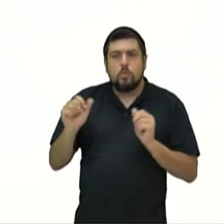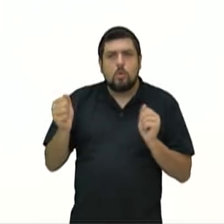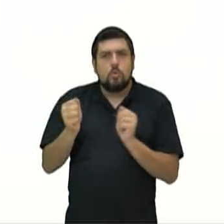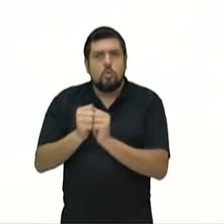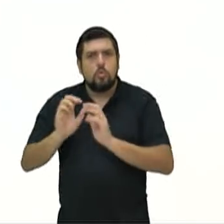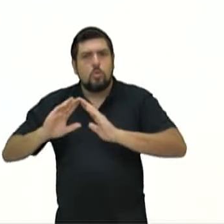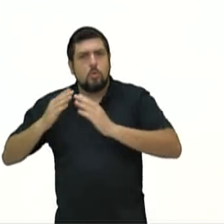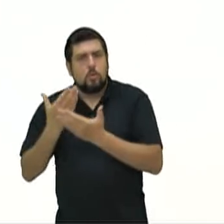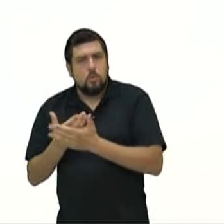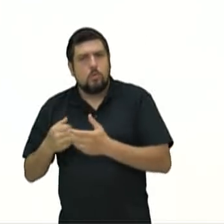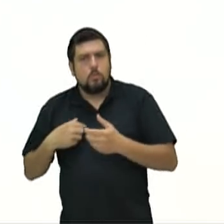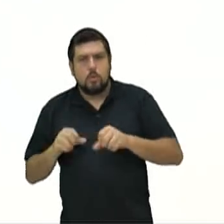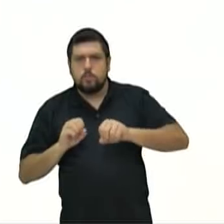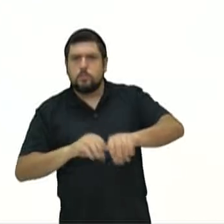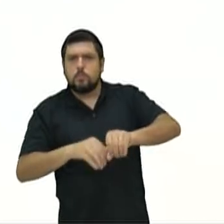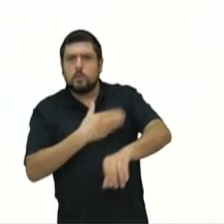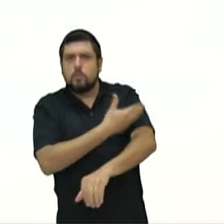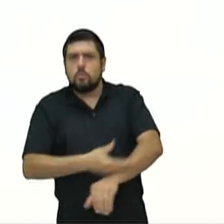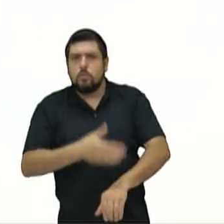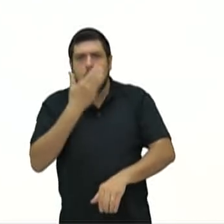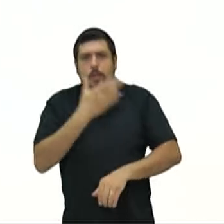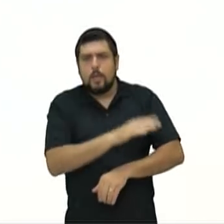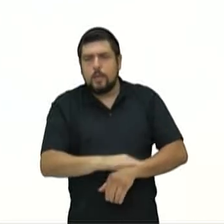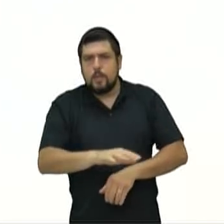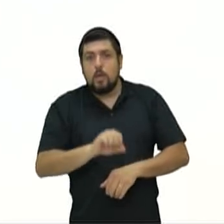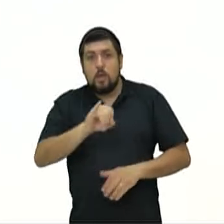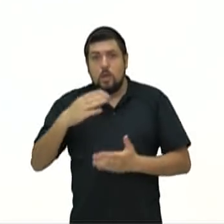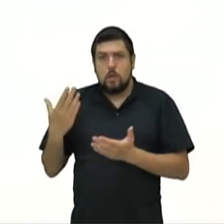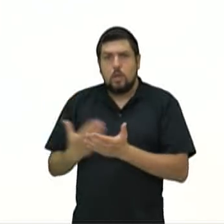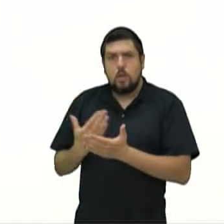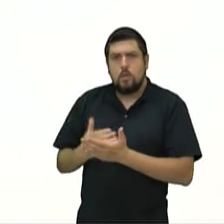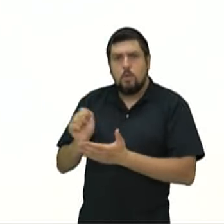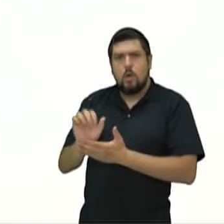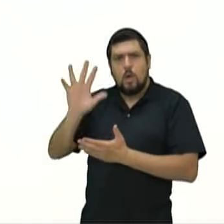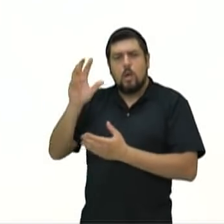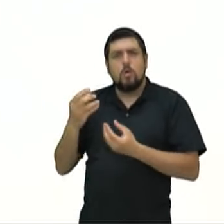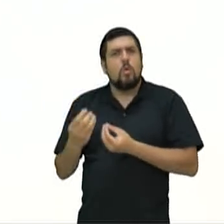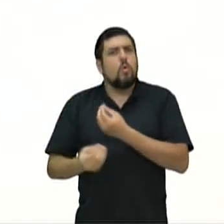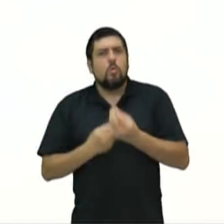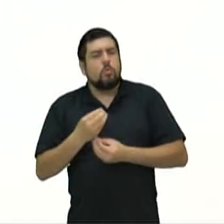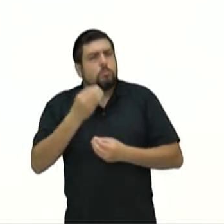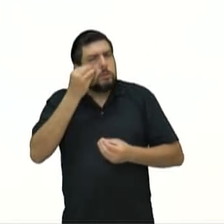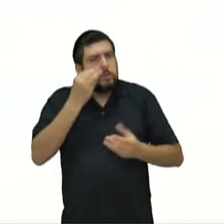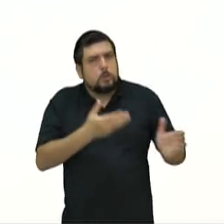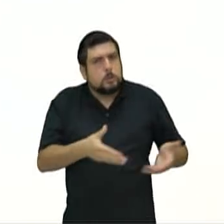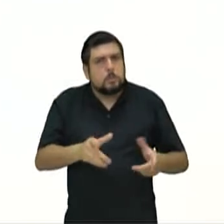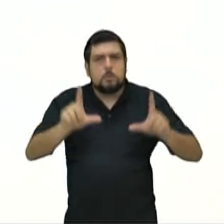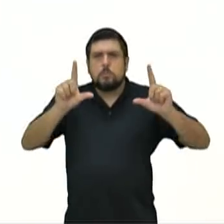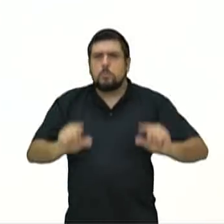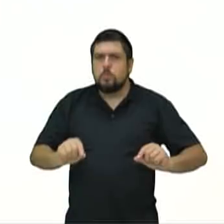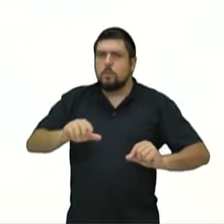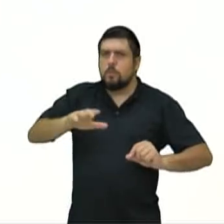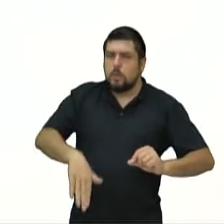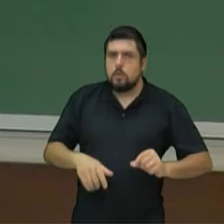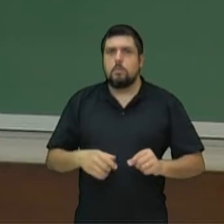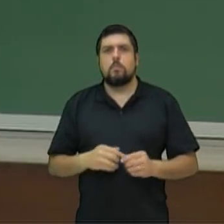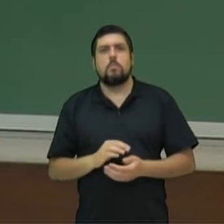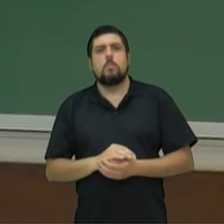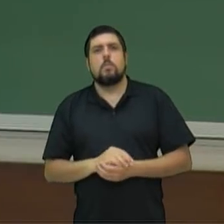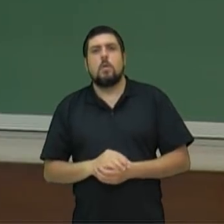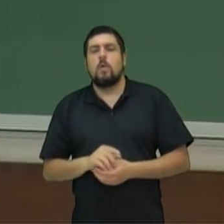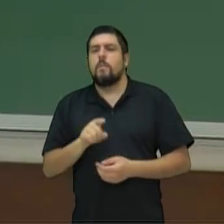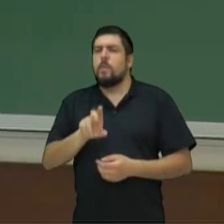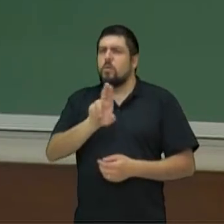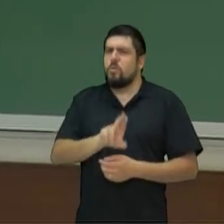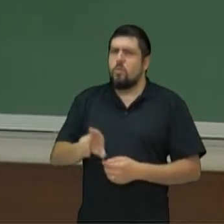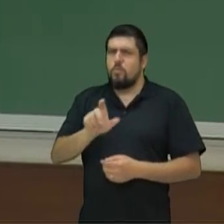nas crianças. Se livros são considerados caros, há maneiras de se diminuir o custo de produção dos mesmos. Pessoal, não usem esse vocábulo aqui,